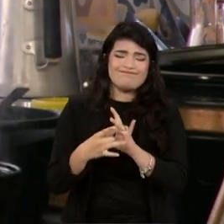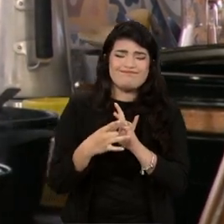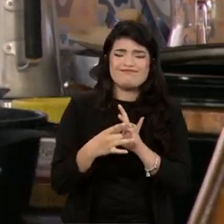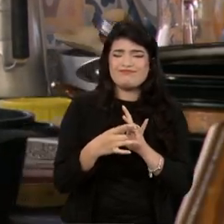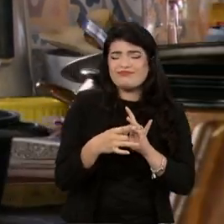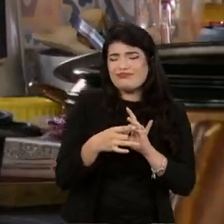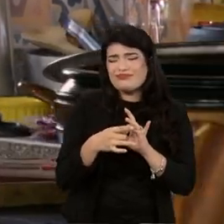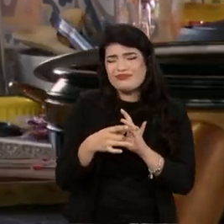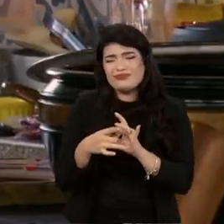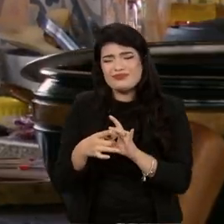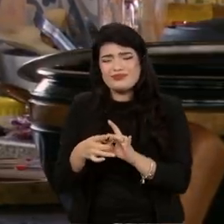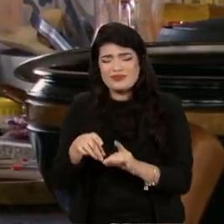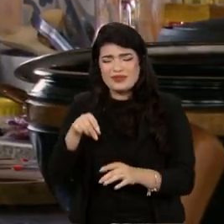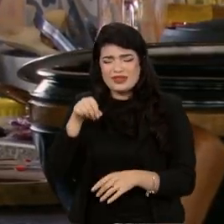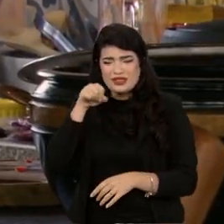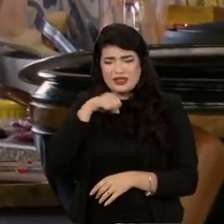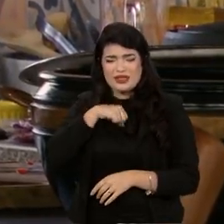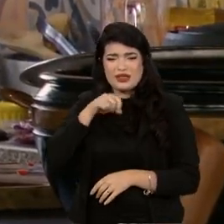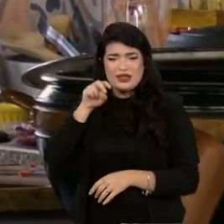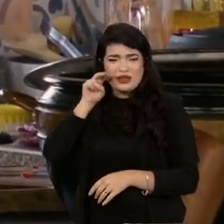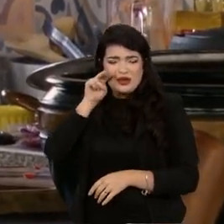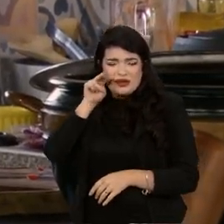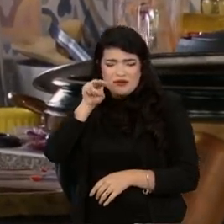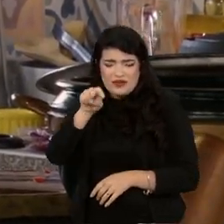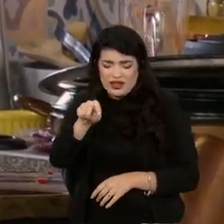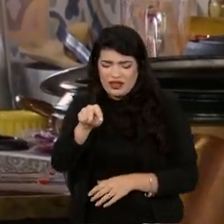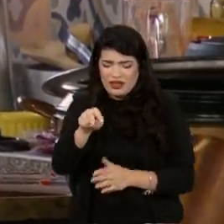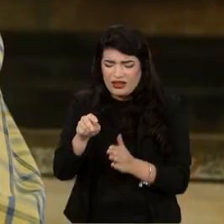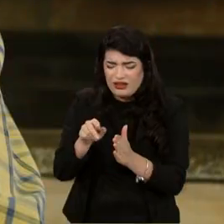Quando vi seus